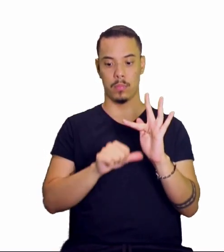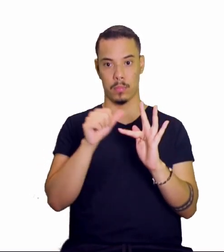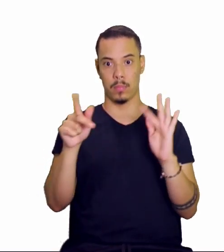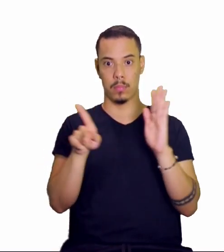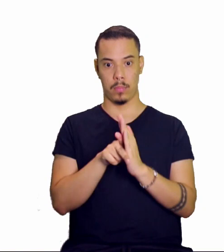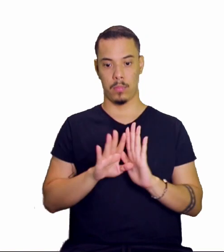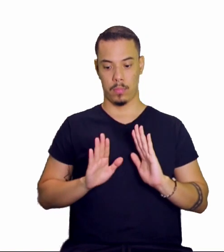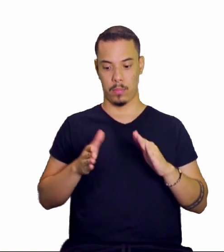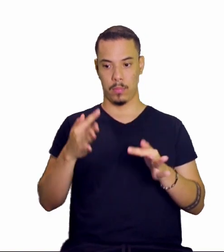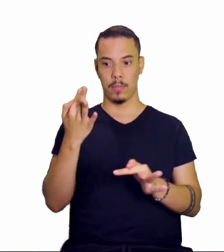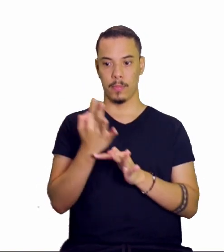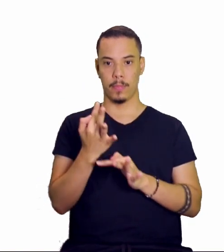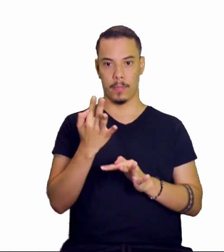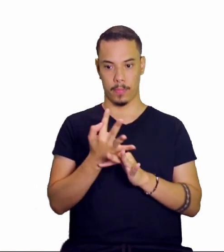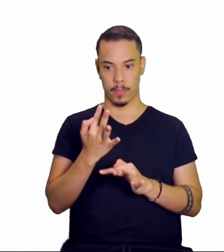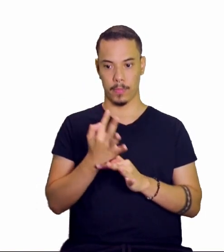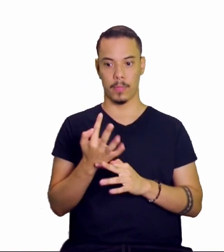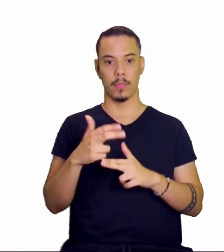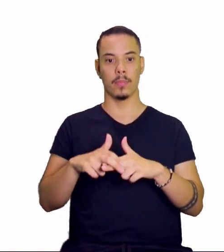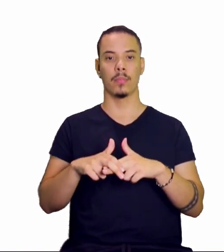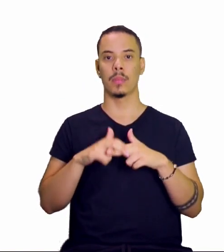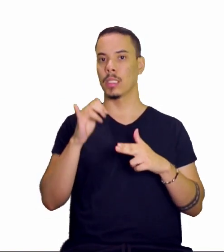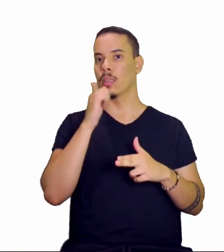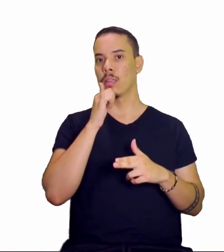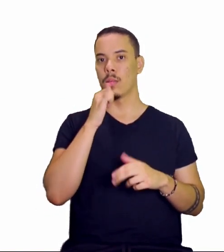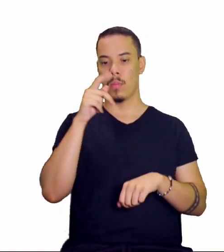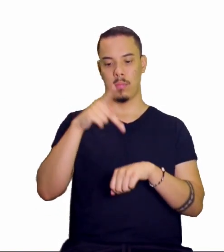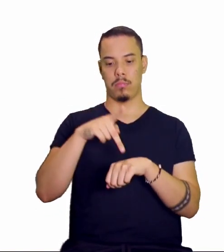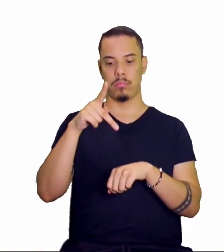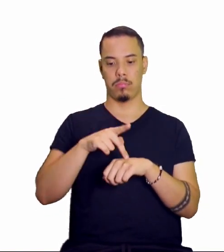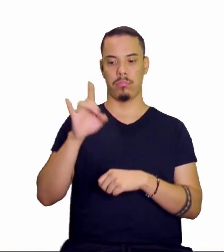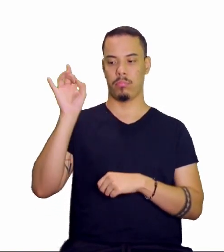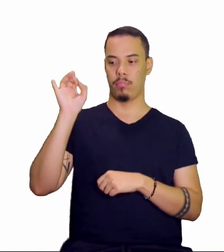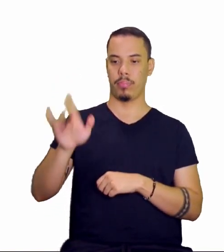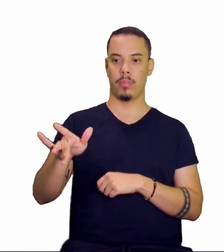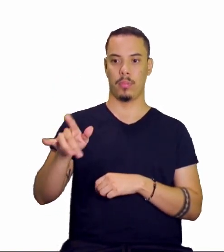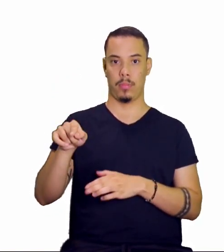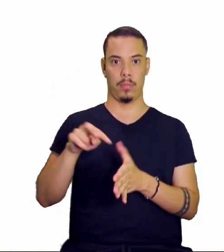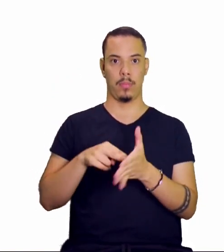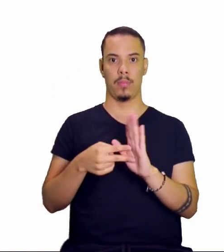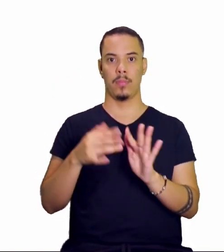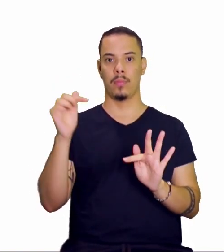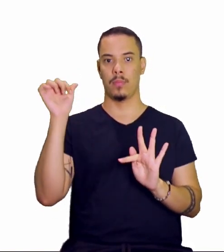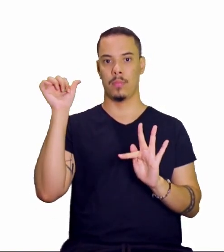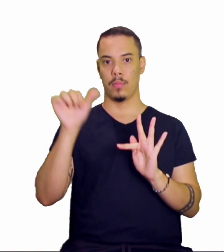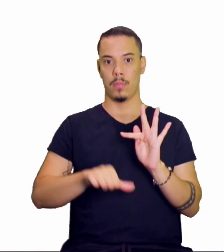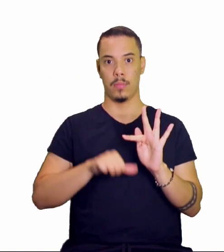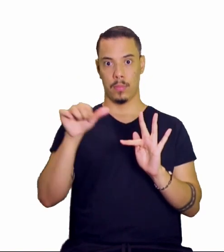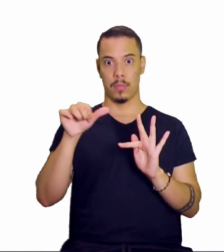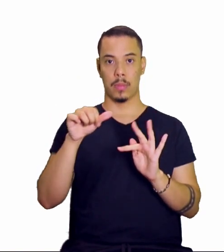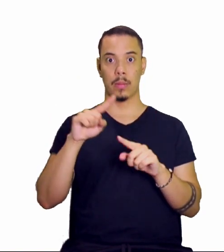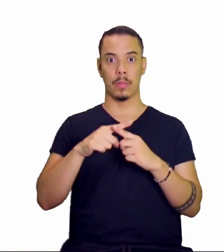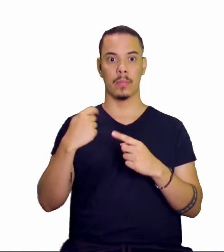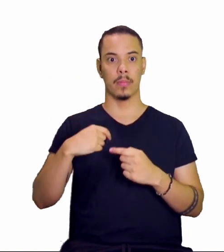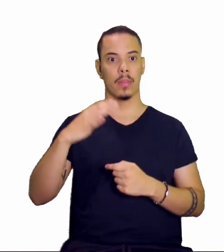físicos. Correto? Ok. Então, empurrar, jogar uma pedra é um fenômeno, você jogou a pedra. Então, entender que fenômeno é um